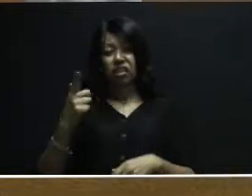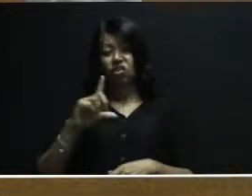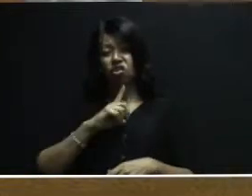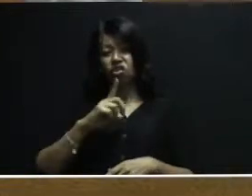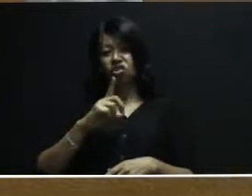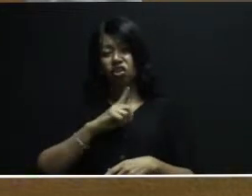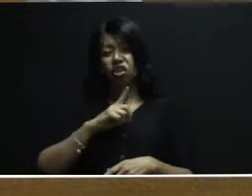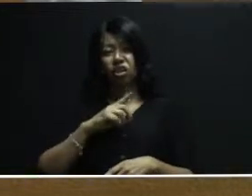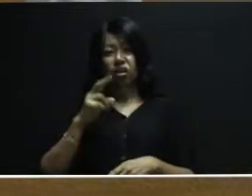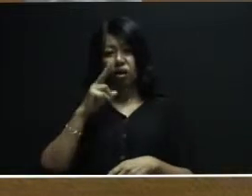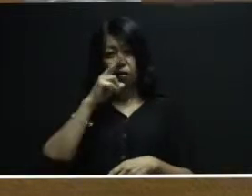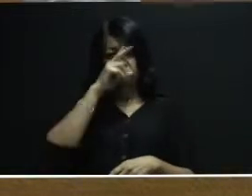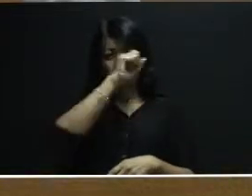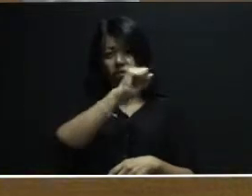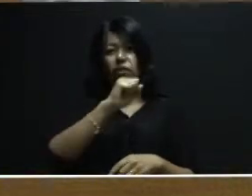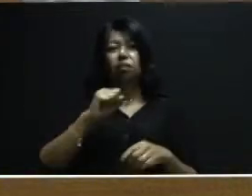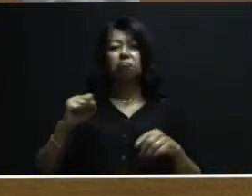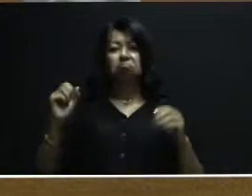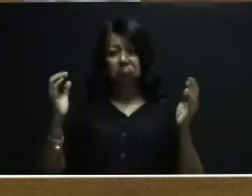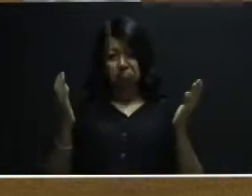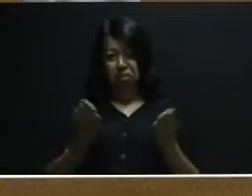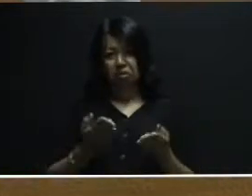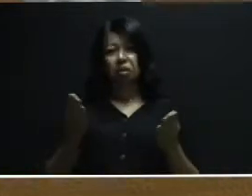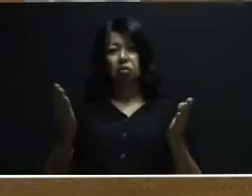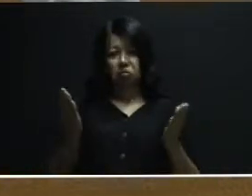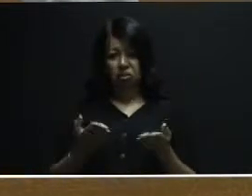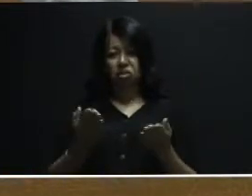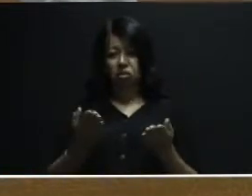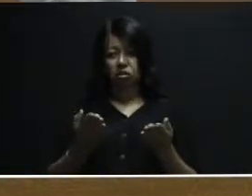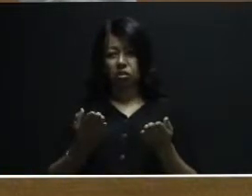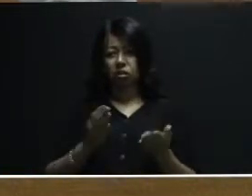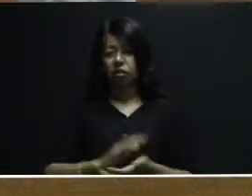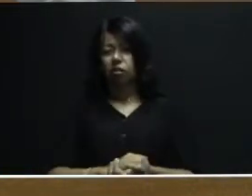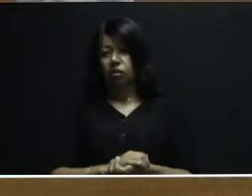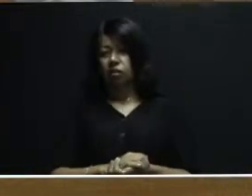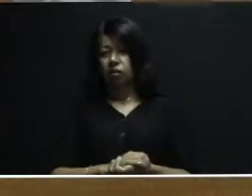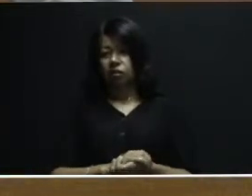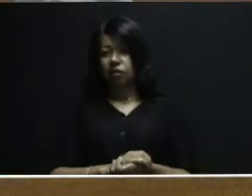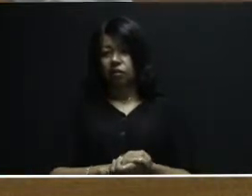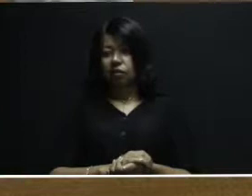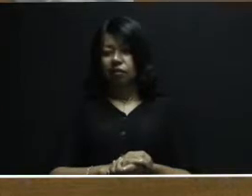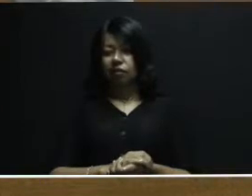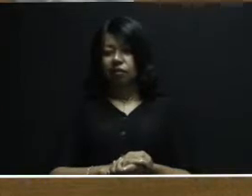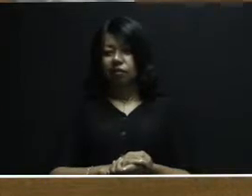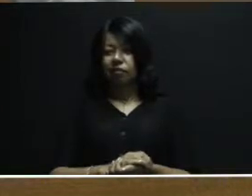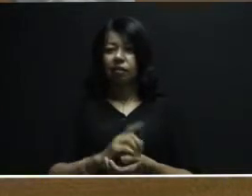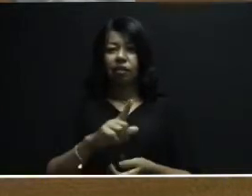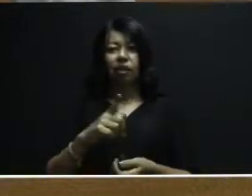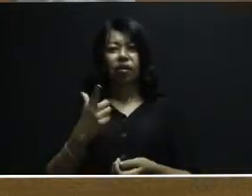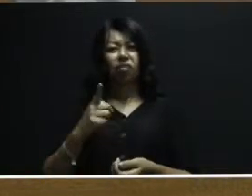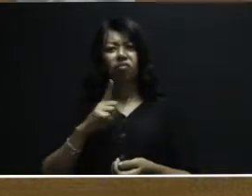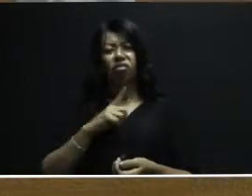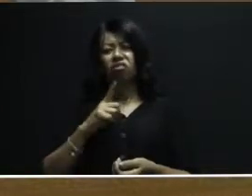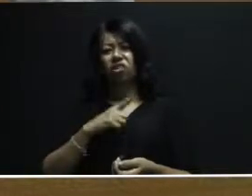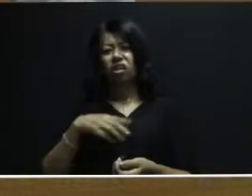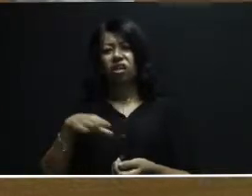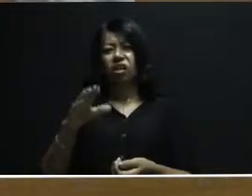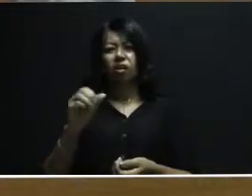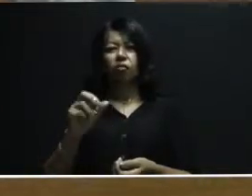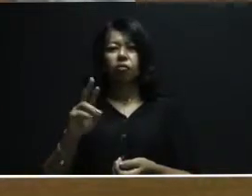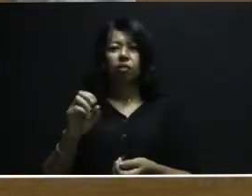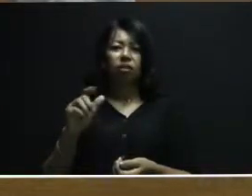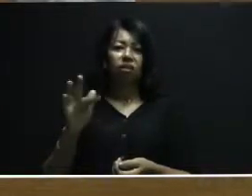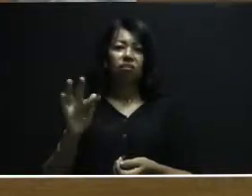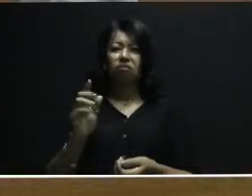a força que tem hoje. Né? Não tinha uma associação, não tinha um CREF, não